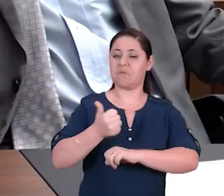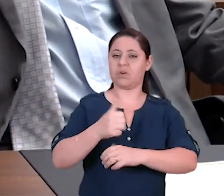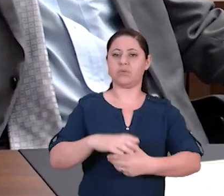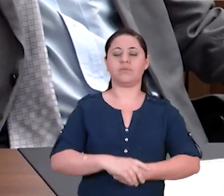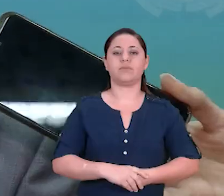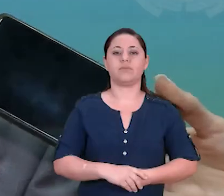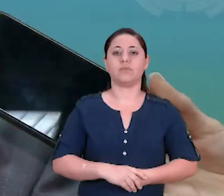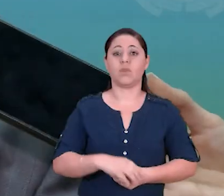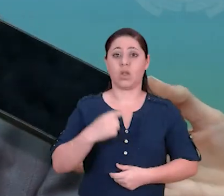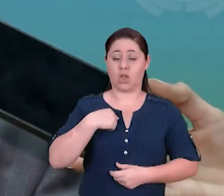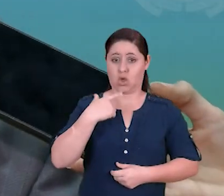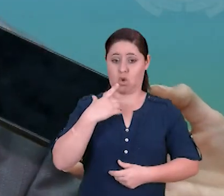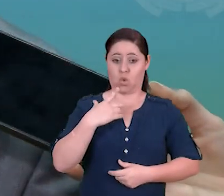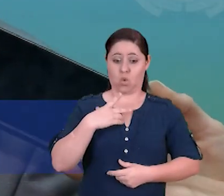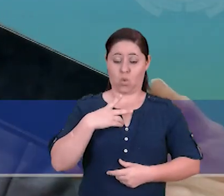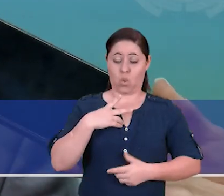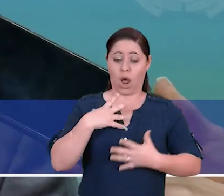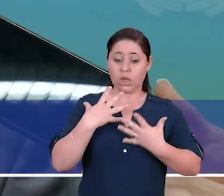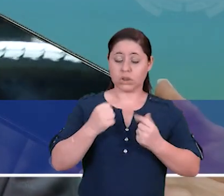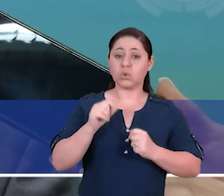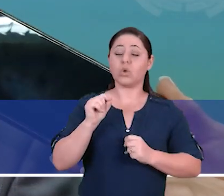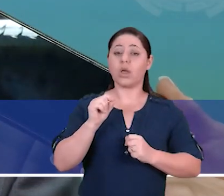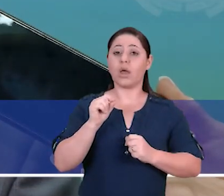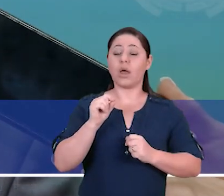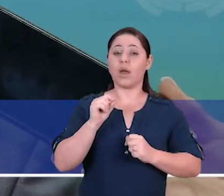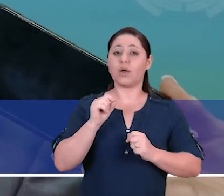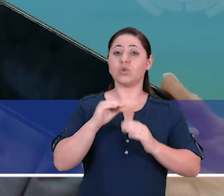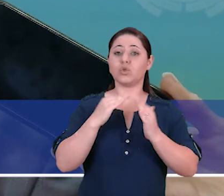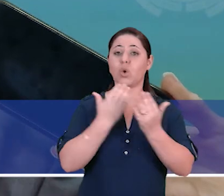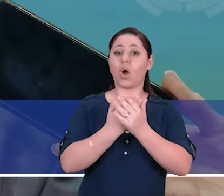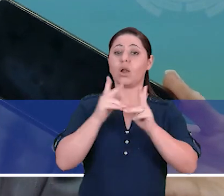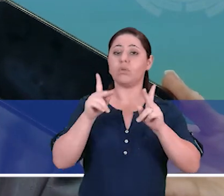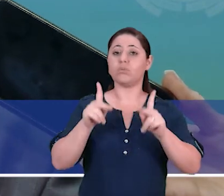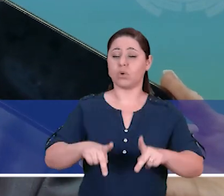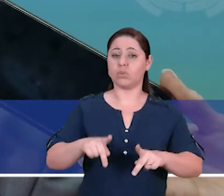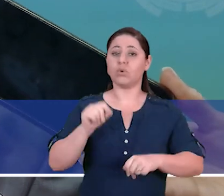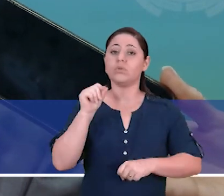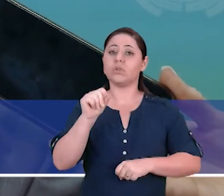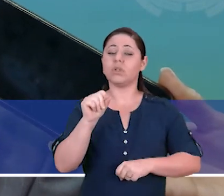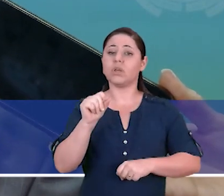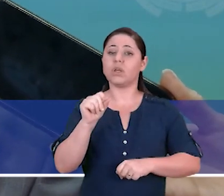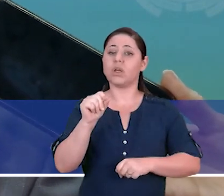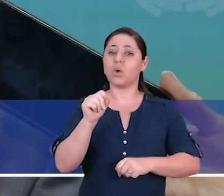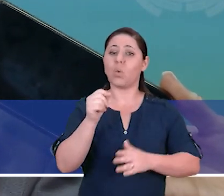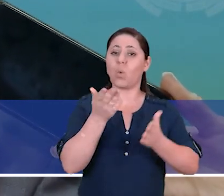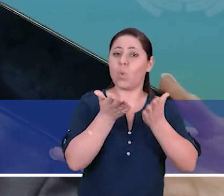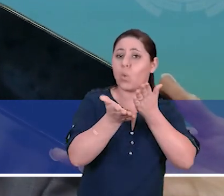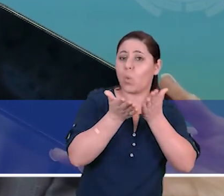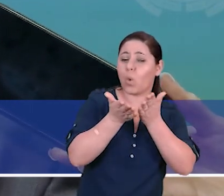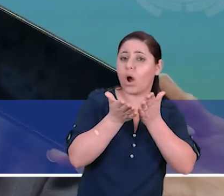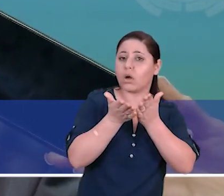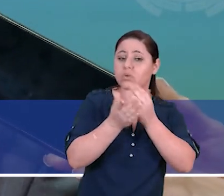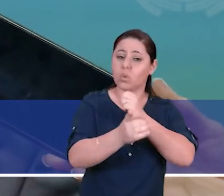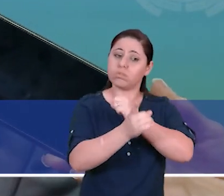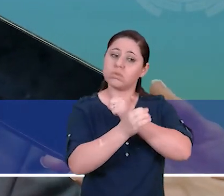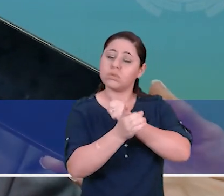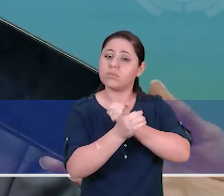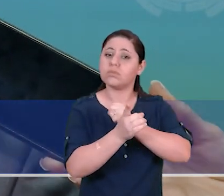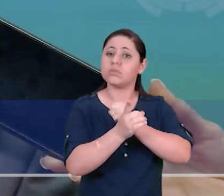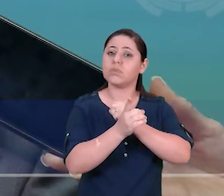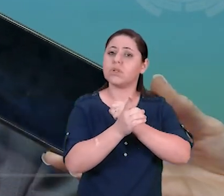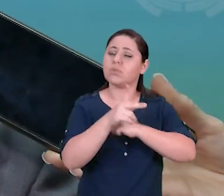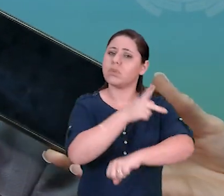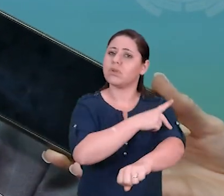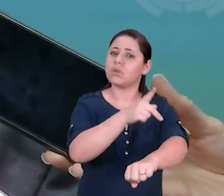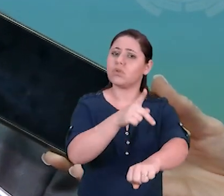sua formação. Eu sou a favor da escola pública e sou a favor de que o acompanhamento pedagógico, o